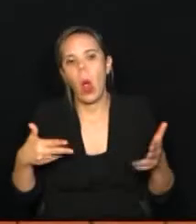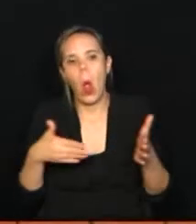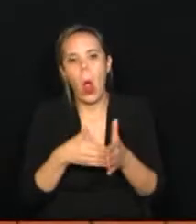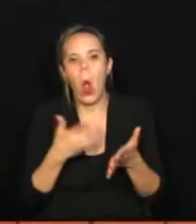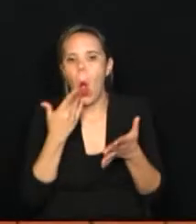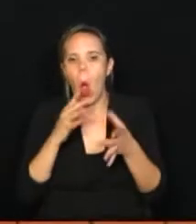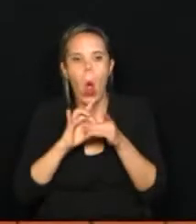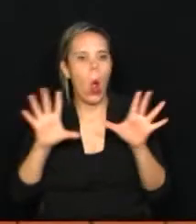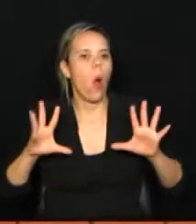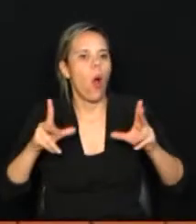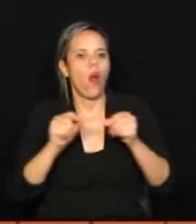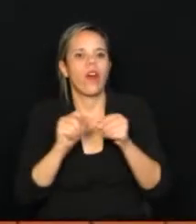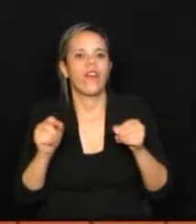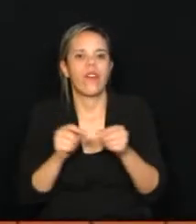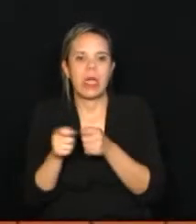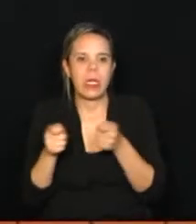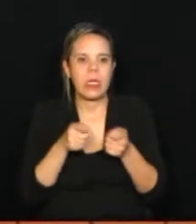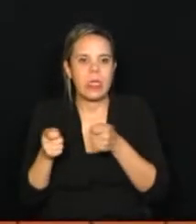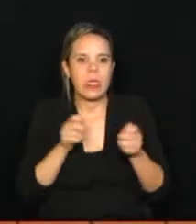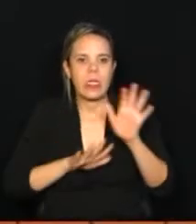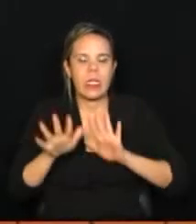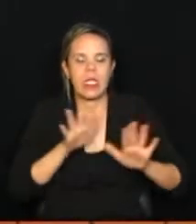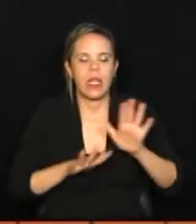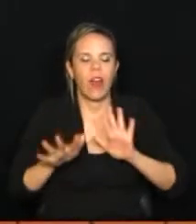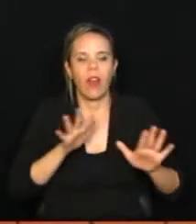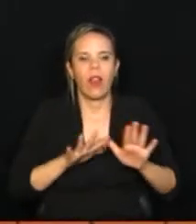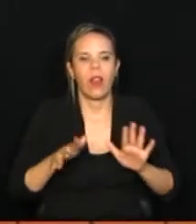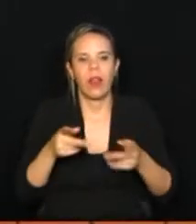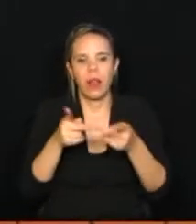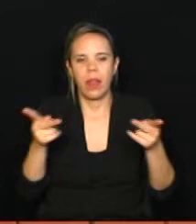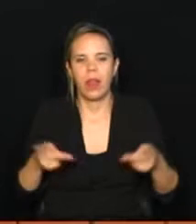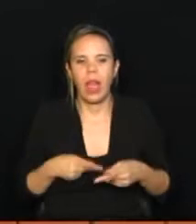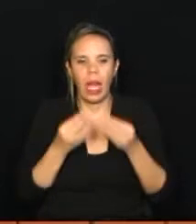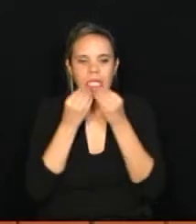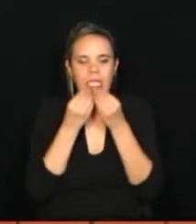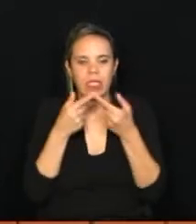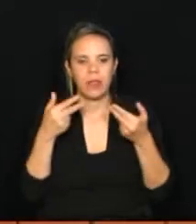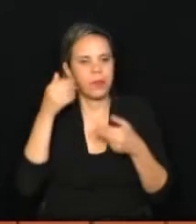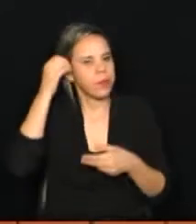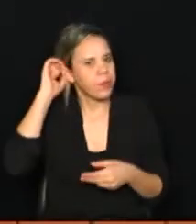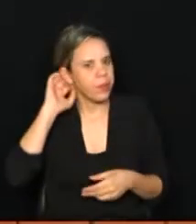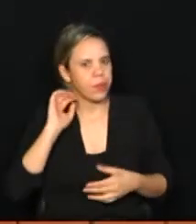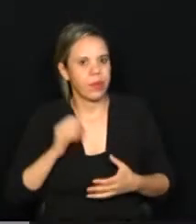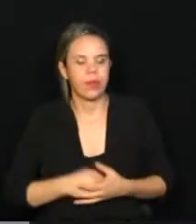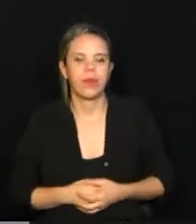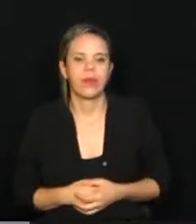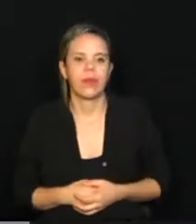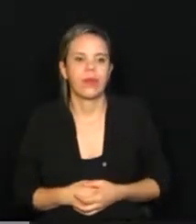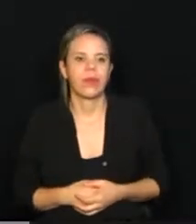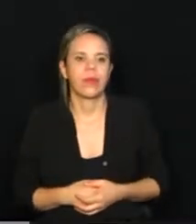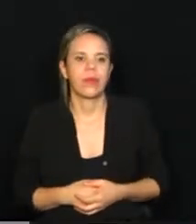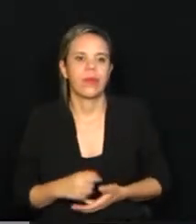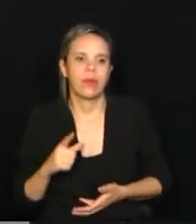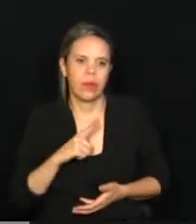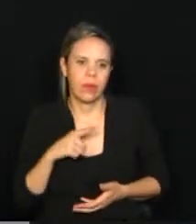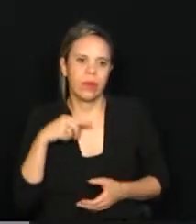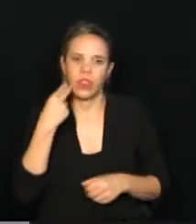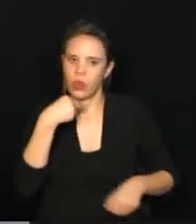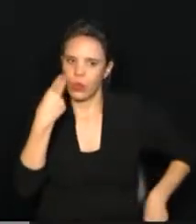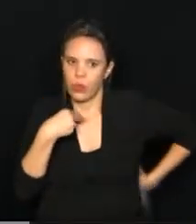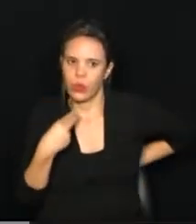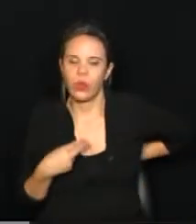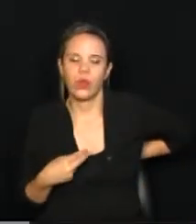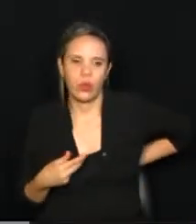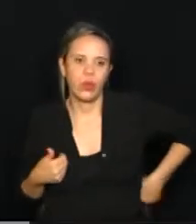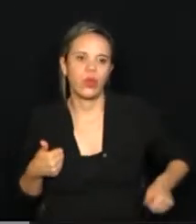de tudo, você precisa tomar cuidado, pizza, hambúrguer, essas coisas? Eu tenho uma nutricionista que me